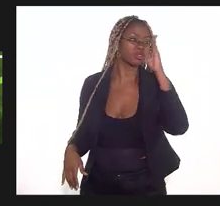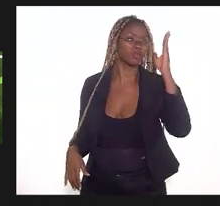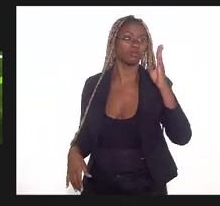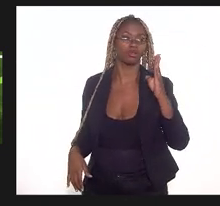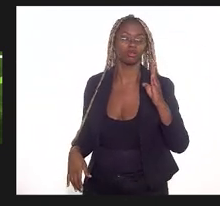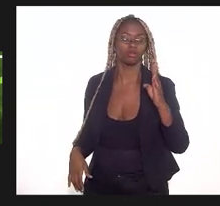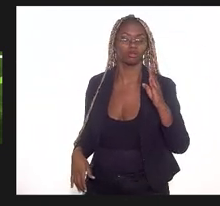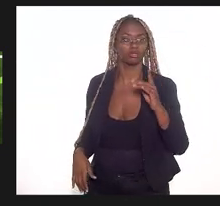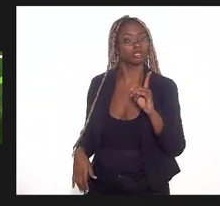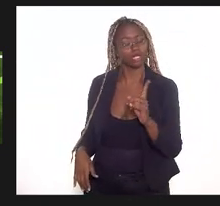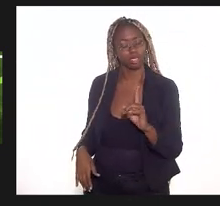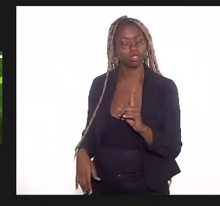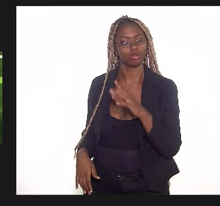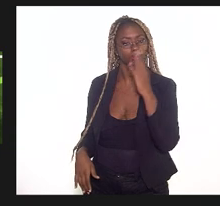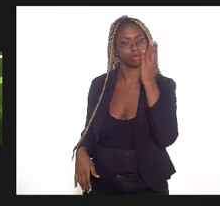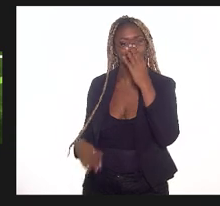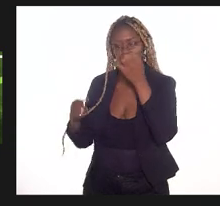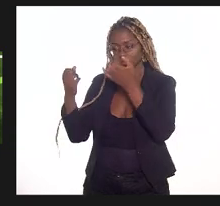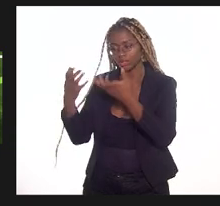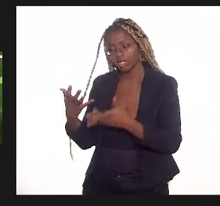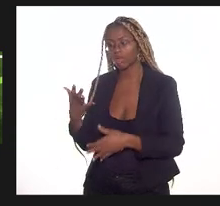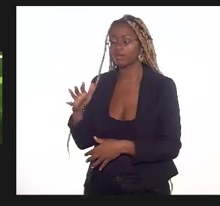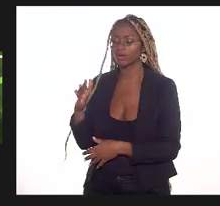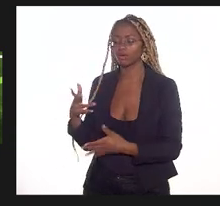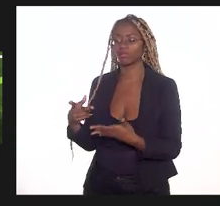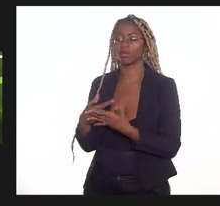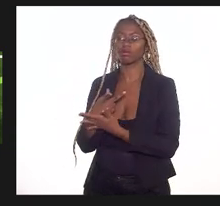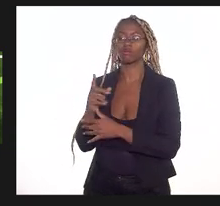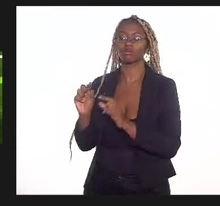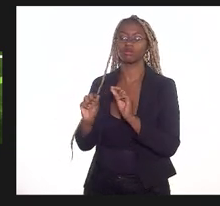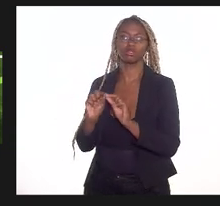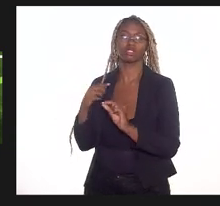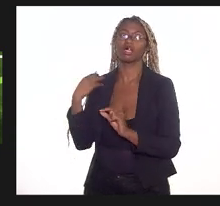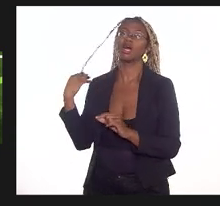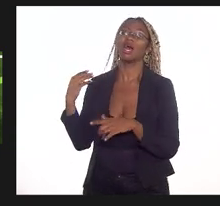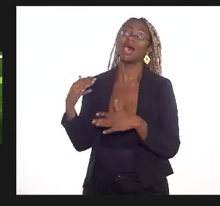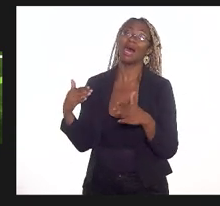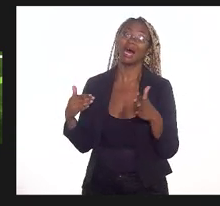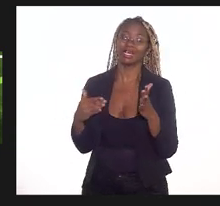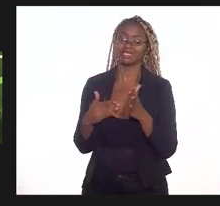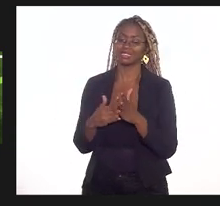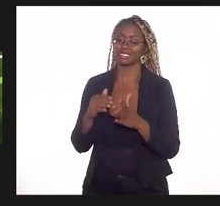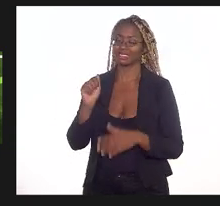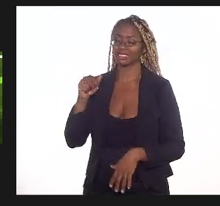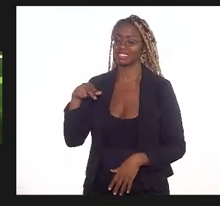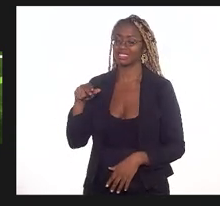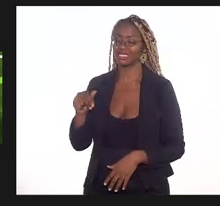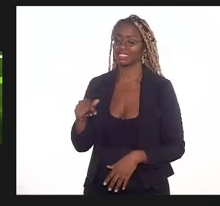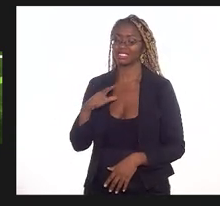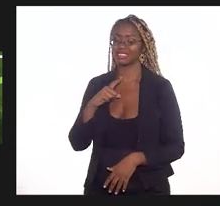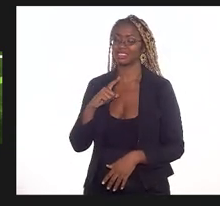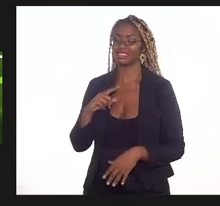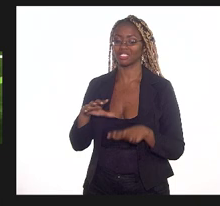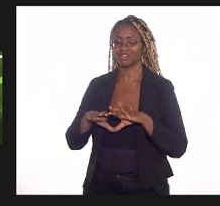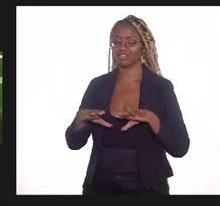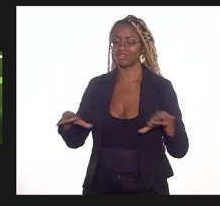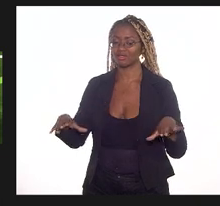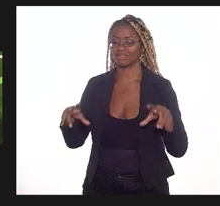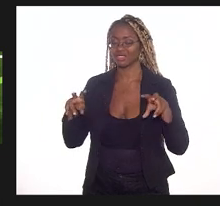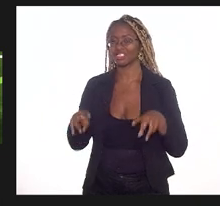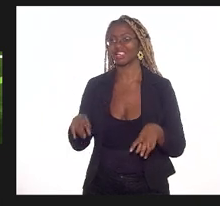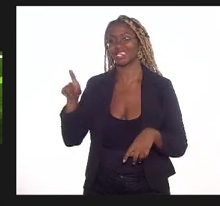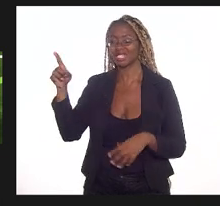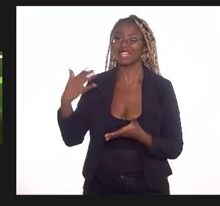passando mal, né? Explicava mais ou menos o que acontecia, até que a Aninha ganhou um sofá lá no meu gabinete agora na